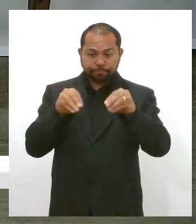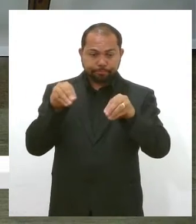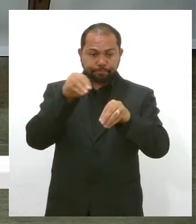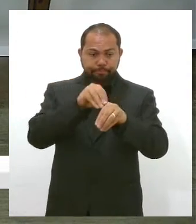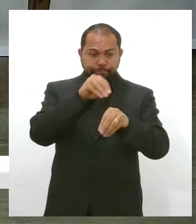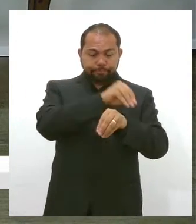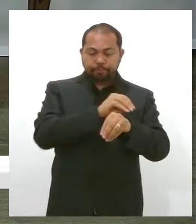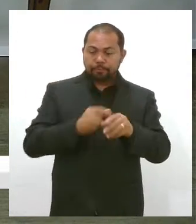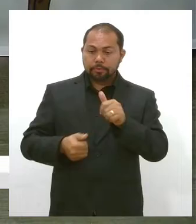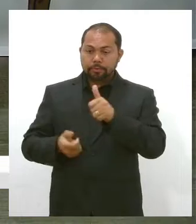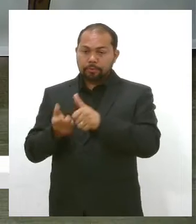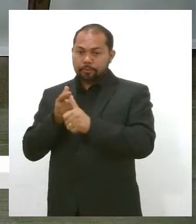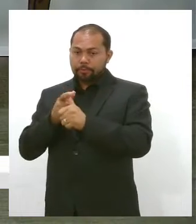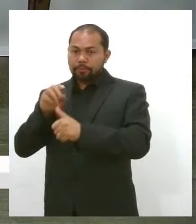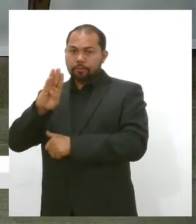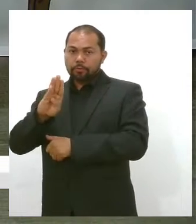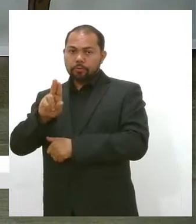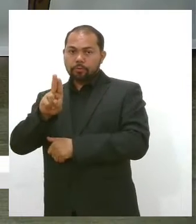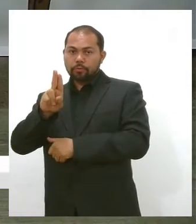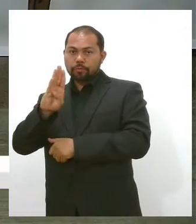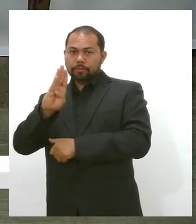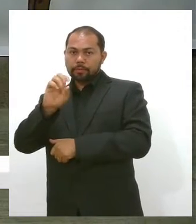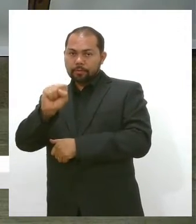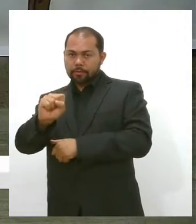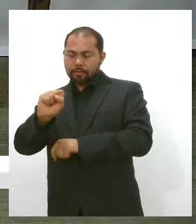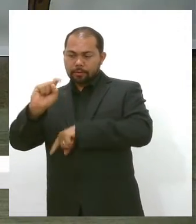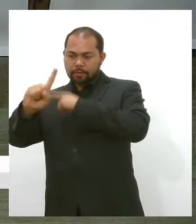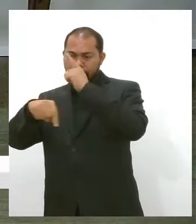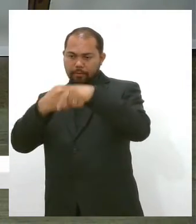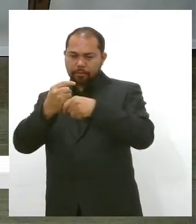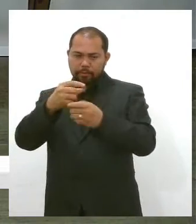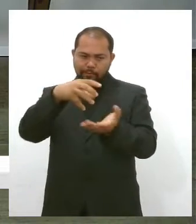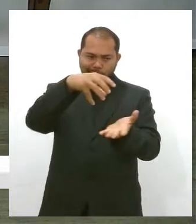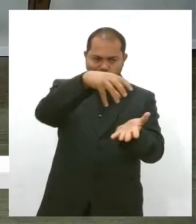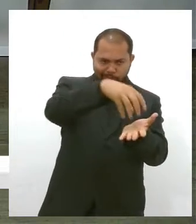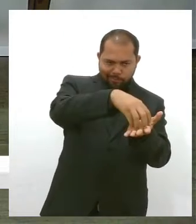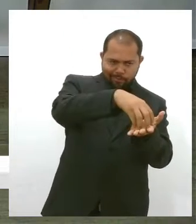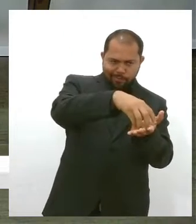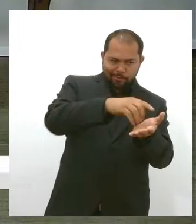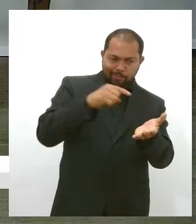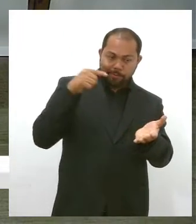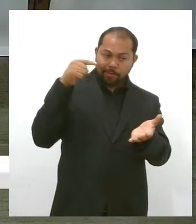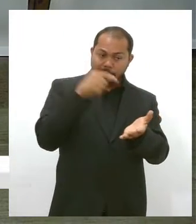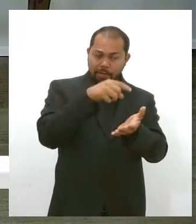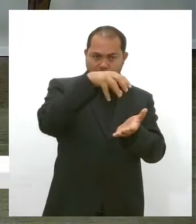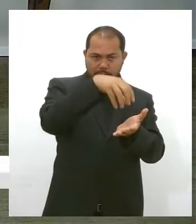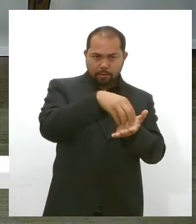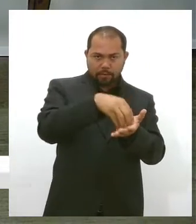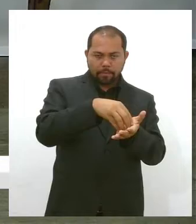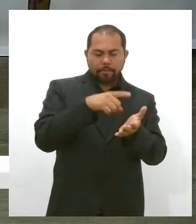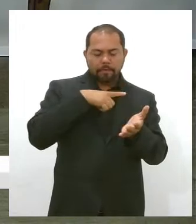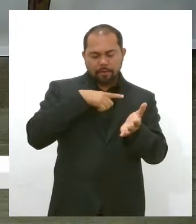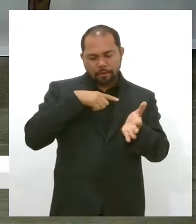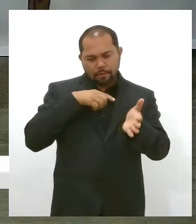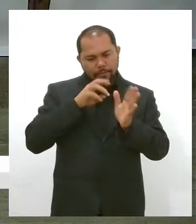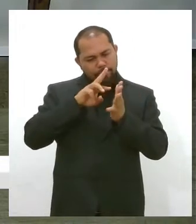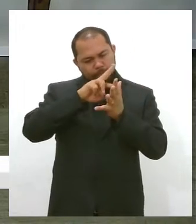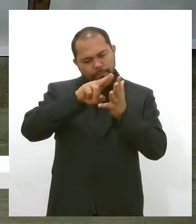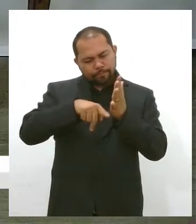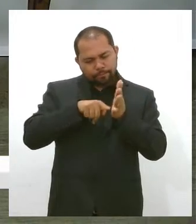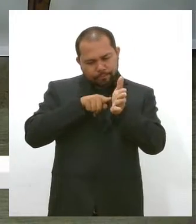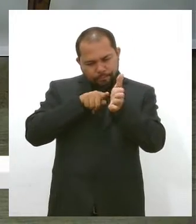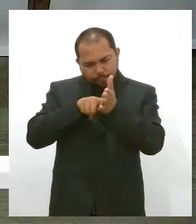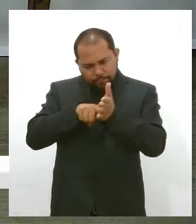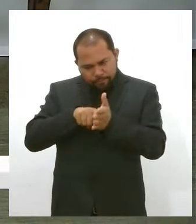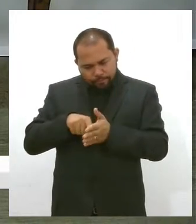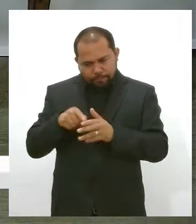ser encaminhada ao CAISME, lá vão ser feitos vários atendimentos especializados. E eu queria que você contasse um pouquinho para a gente